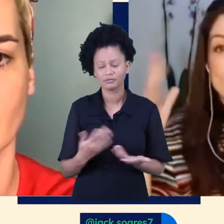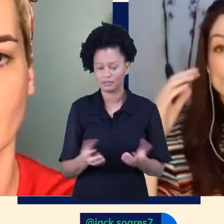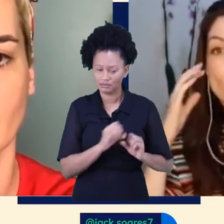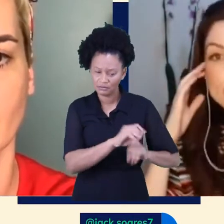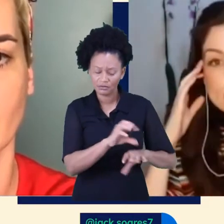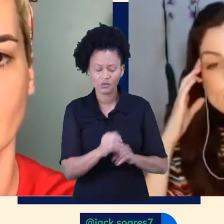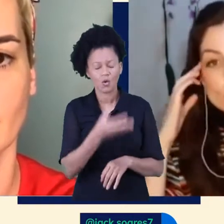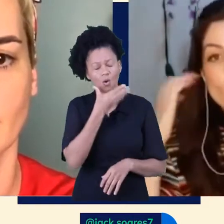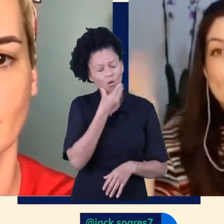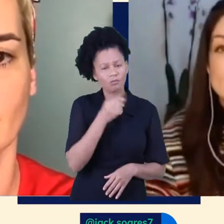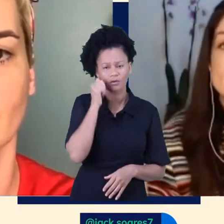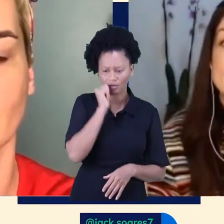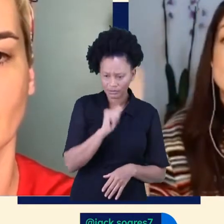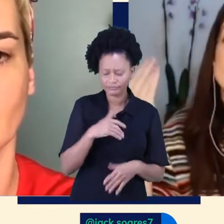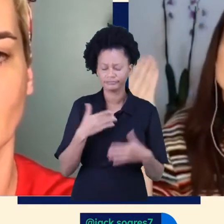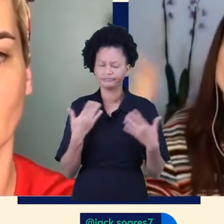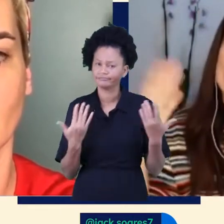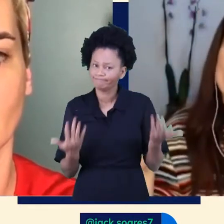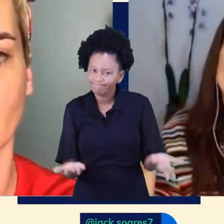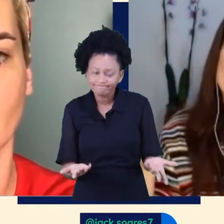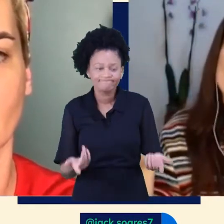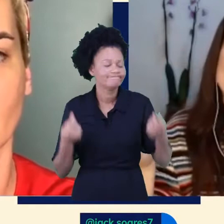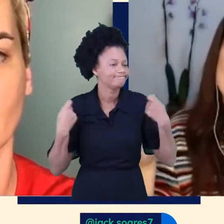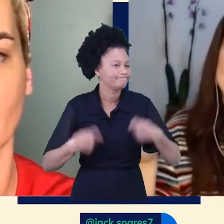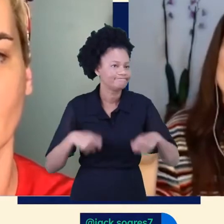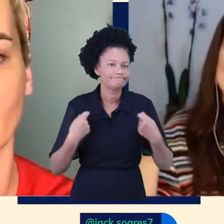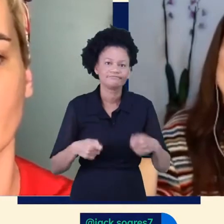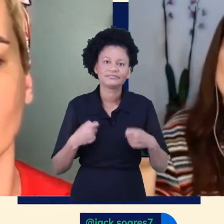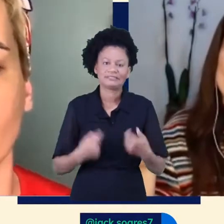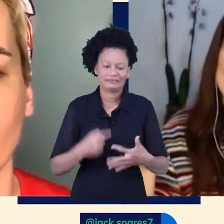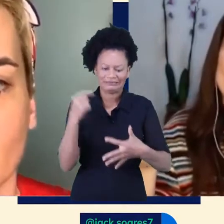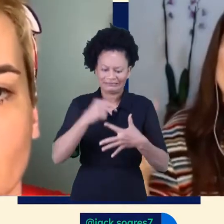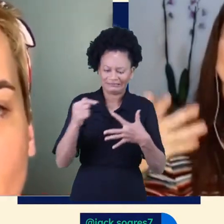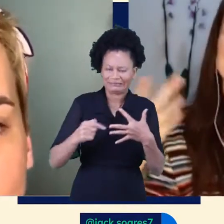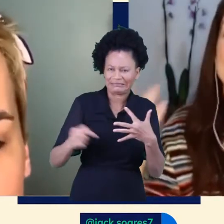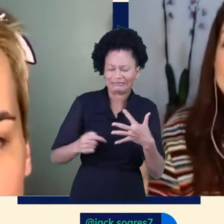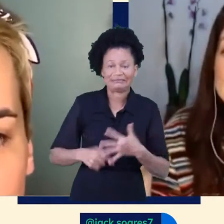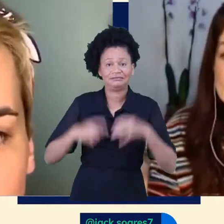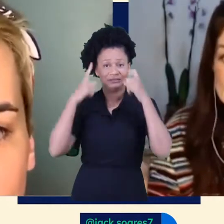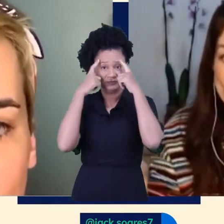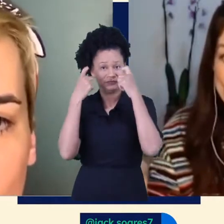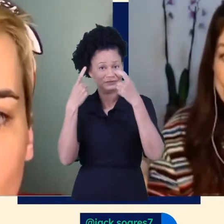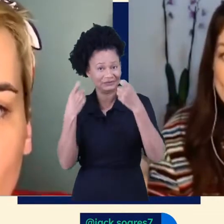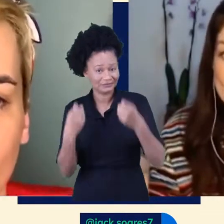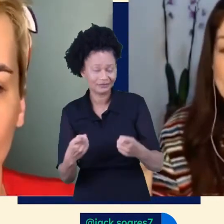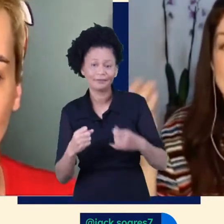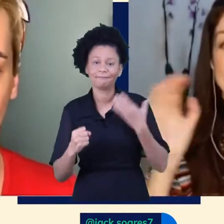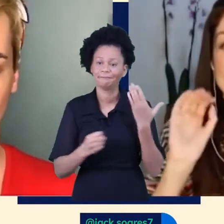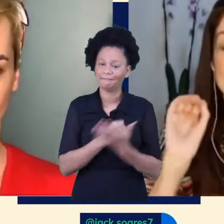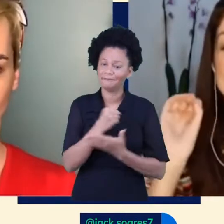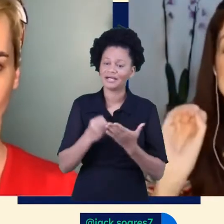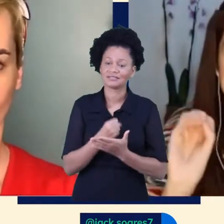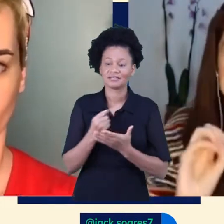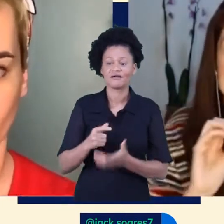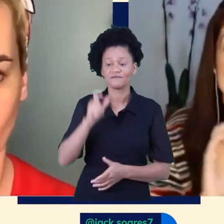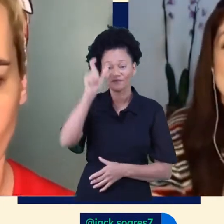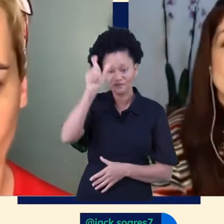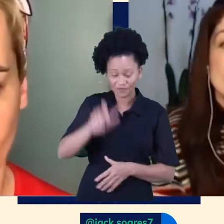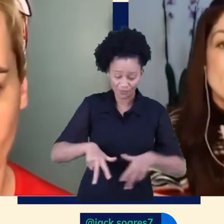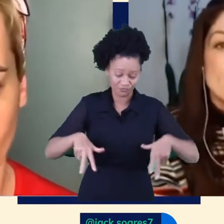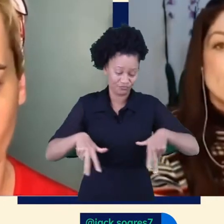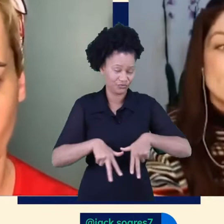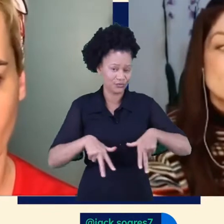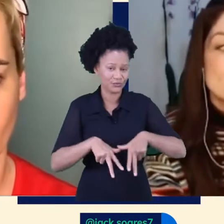gente tem todas essas violências, que são violências baseadas no gênero. O que é o feminicídio? Feminicídio, gente, não